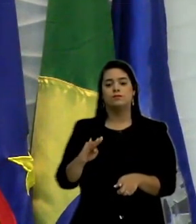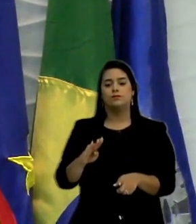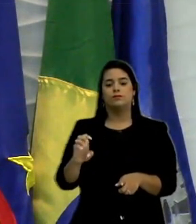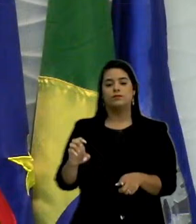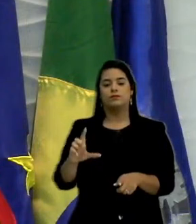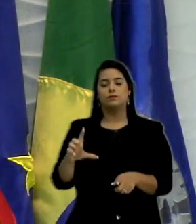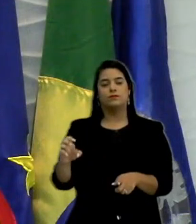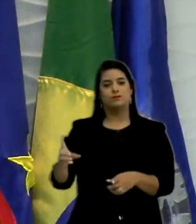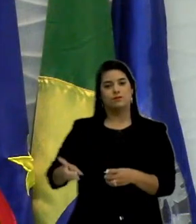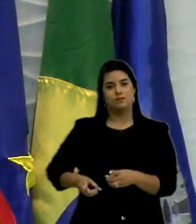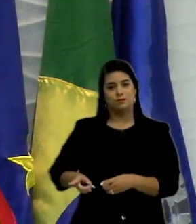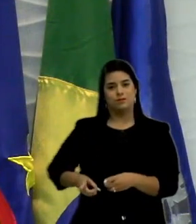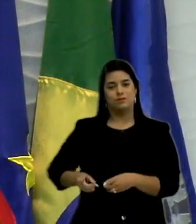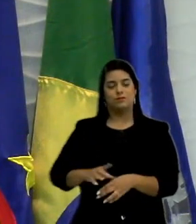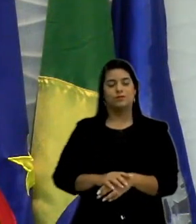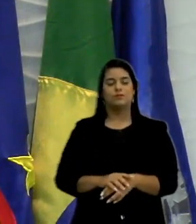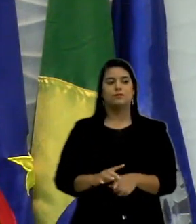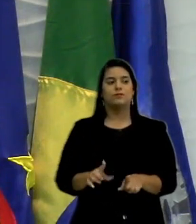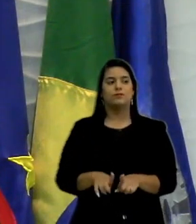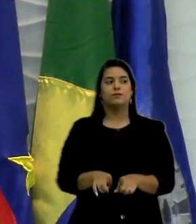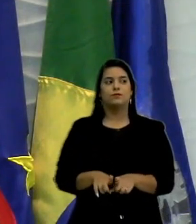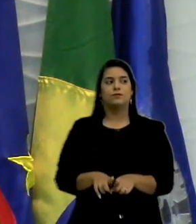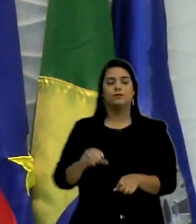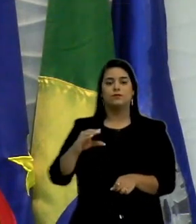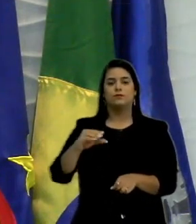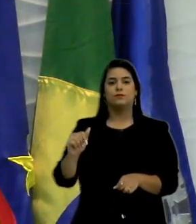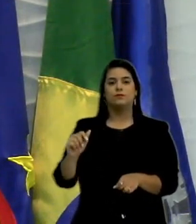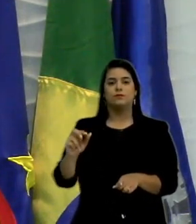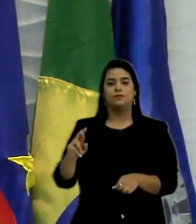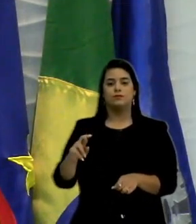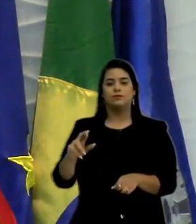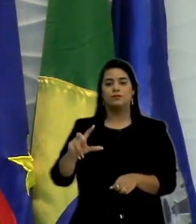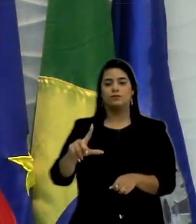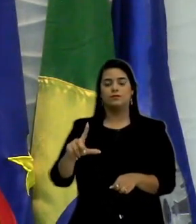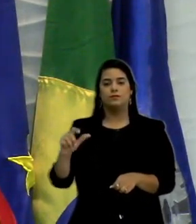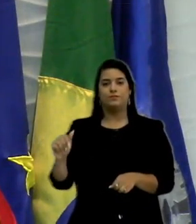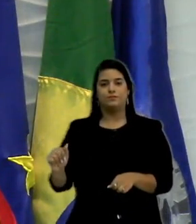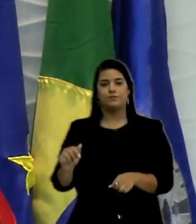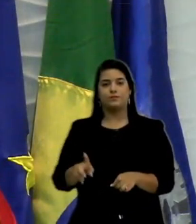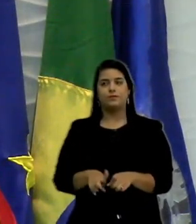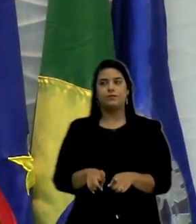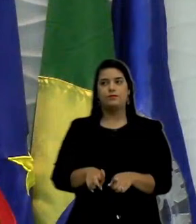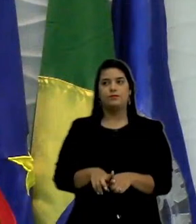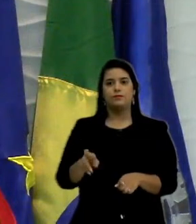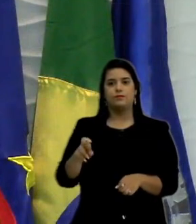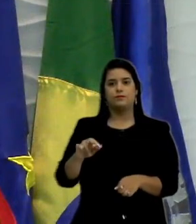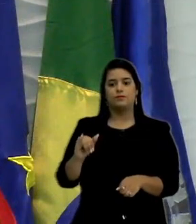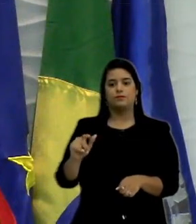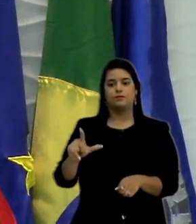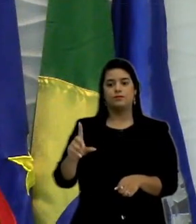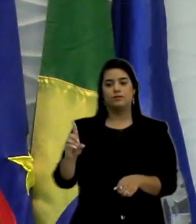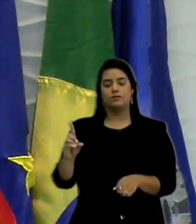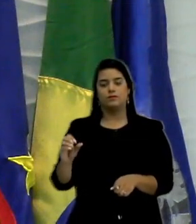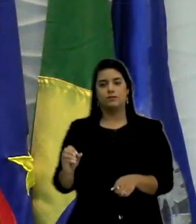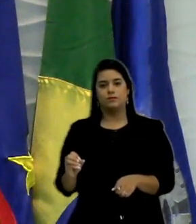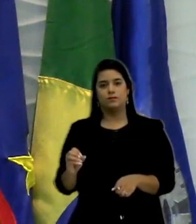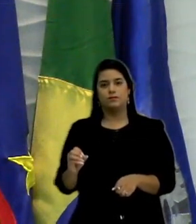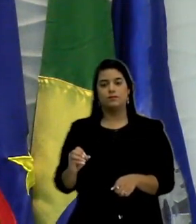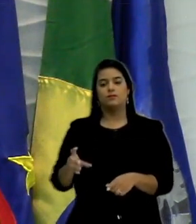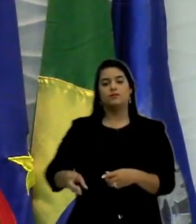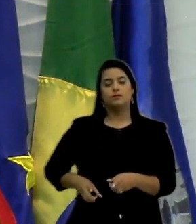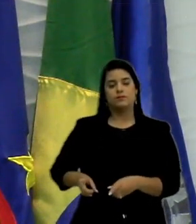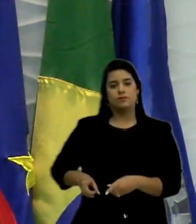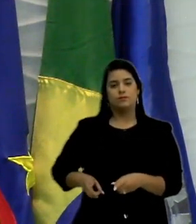prima Xavier, Carla, lá da Udamar Braga, Rildo, José Rildo, meu